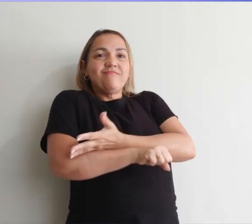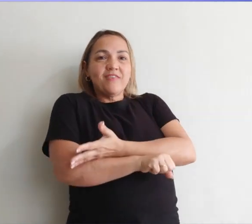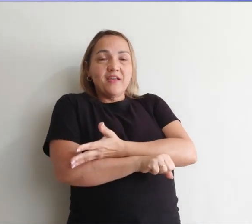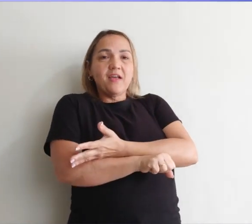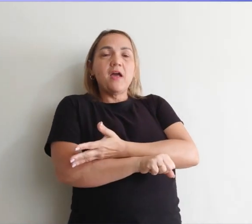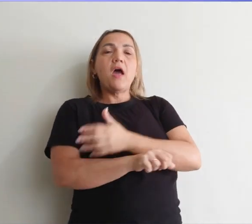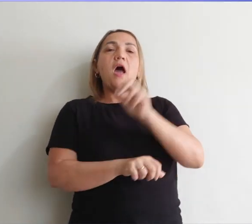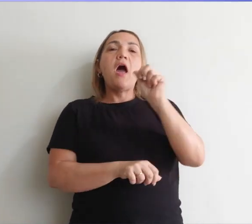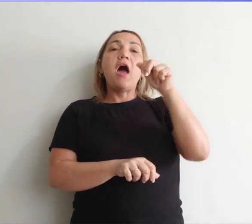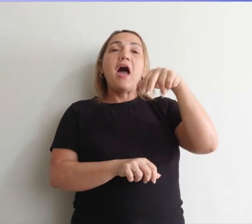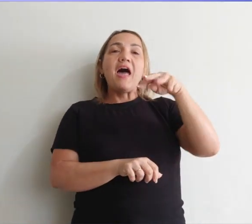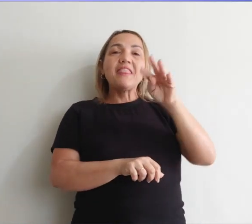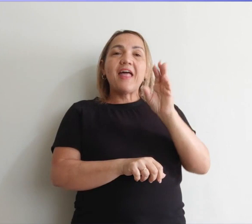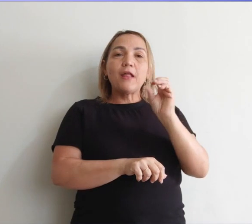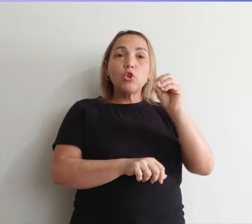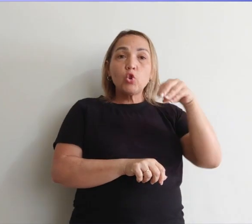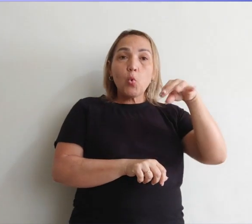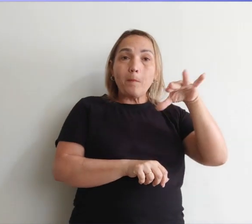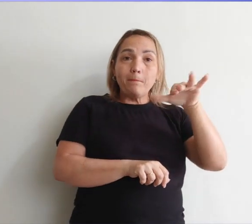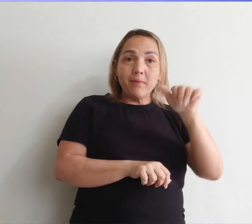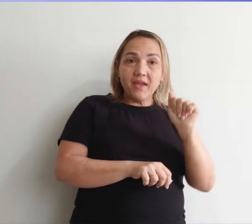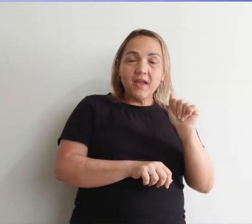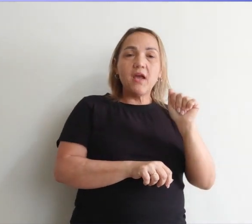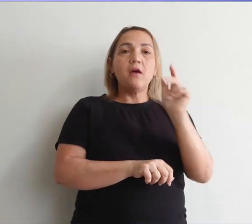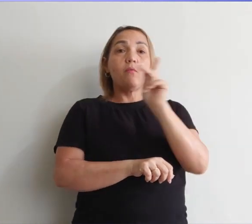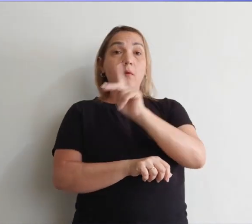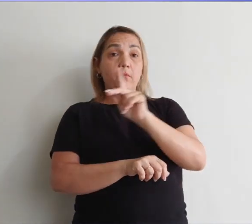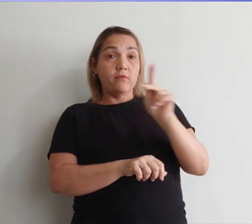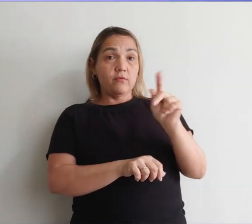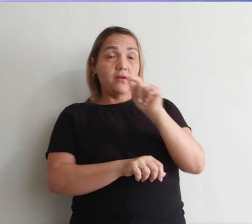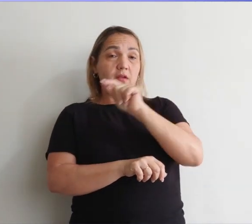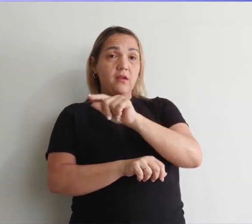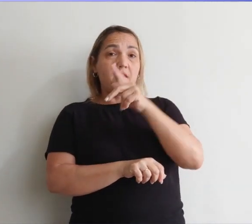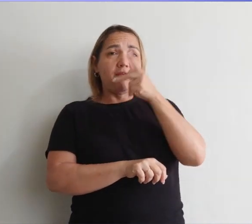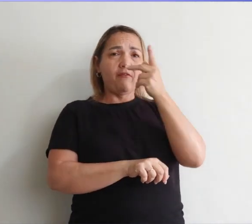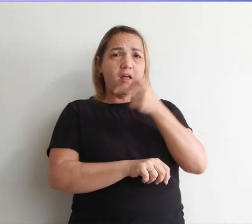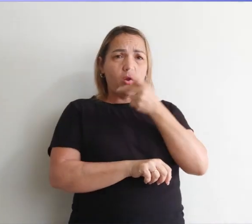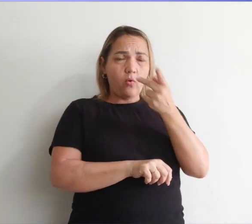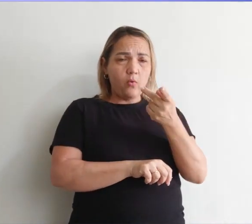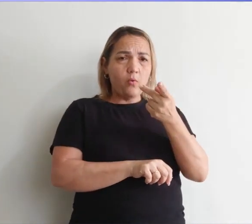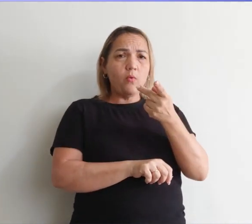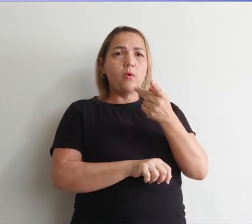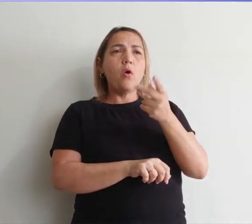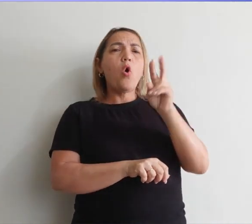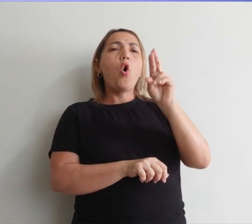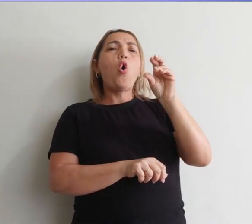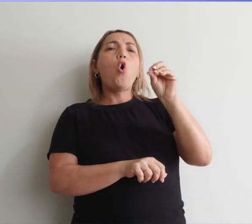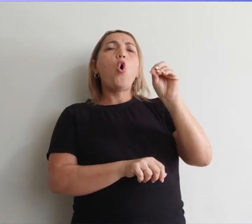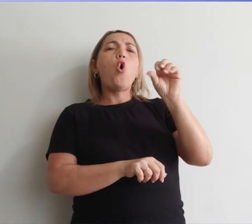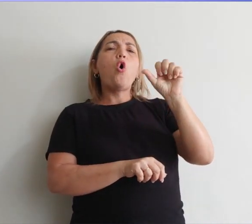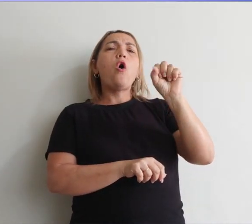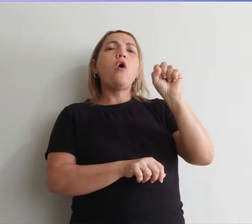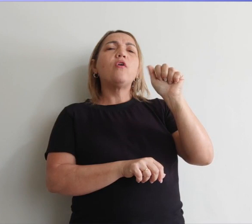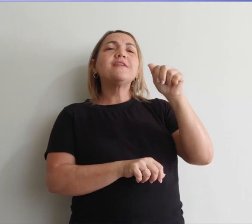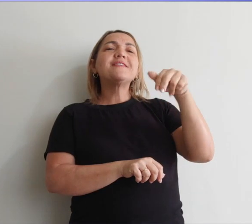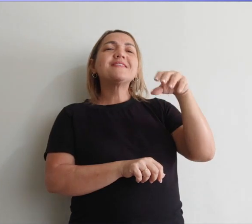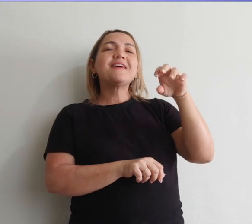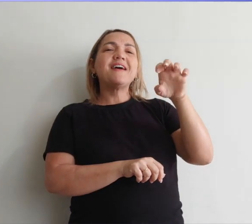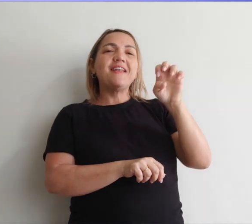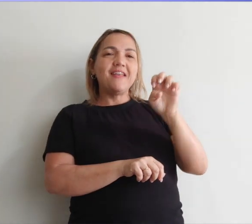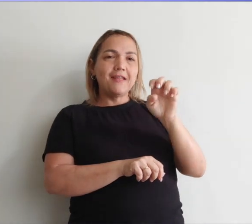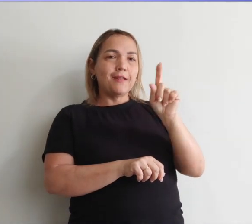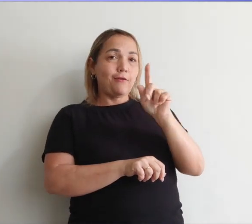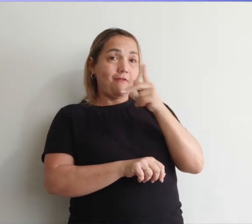de anatomia, com essa professora que eu falei, ela... Rosane, o nome dela, né? Nem falei o nome